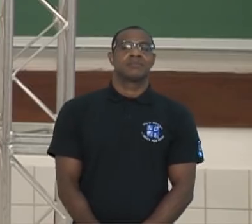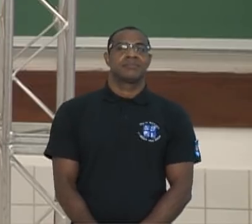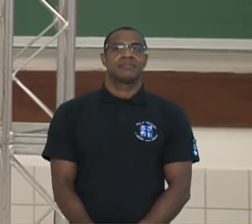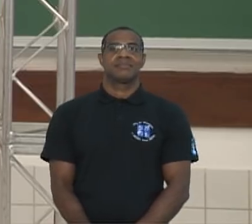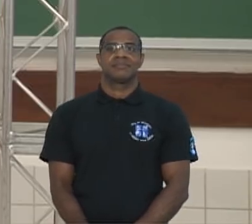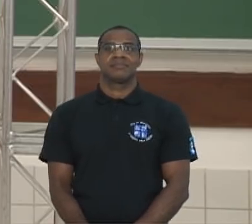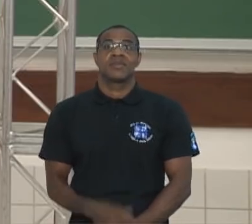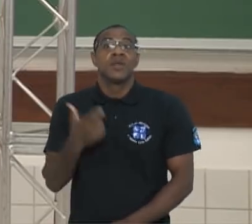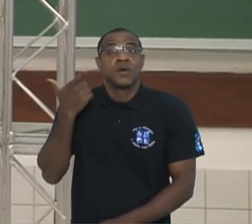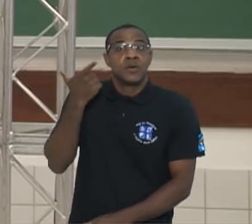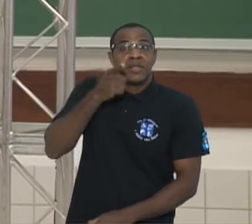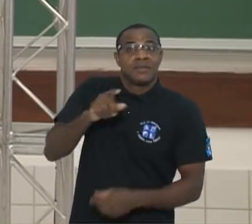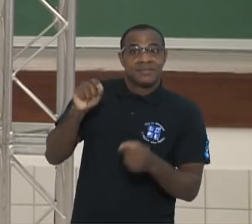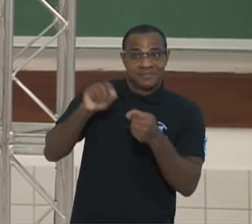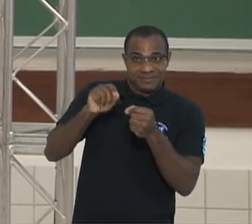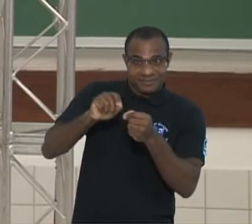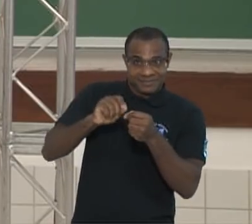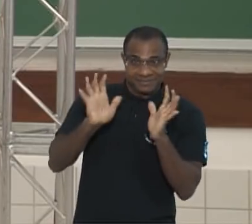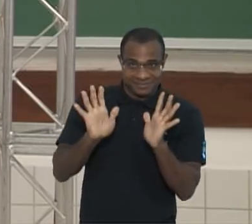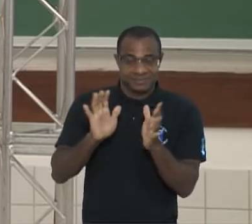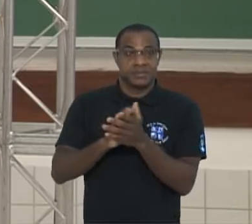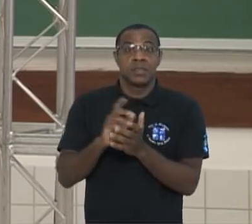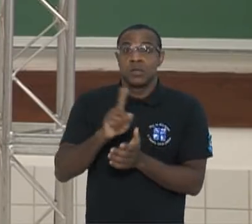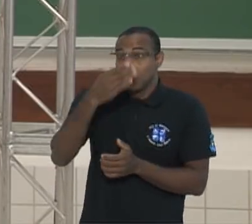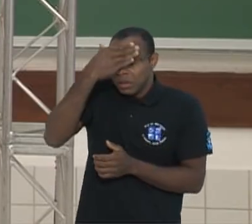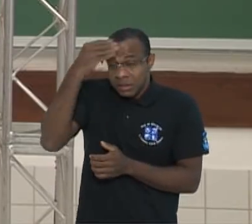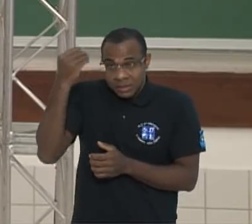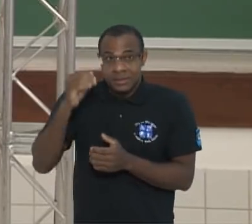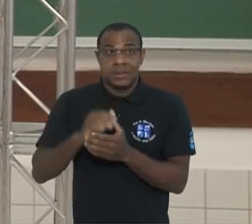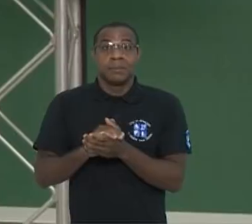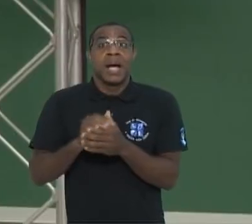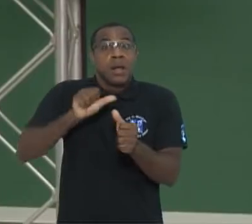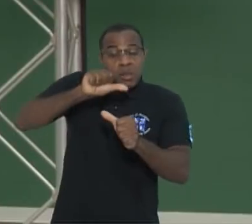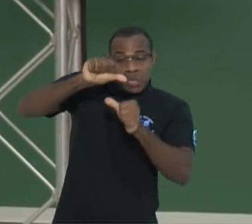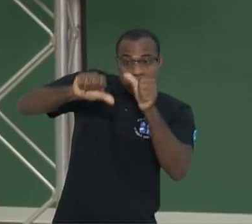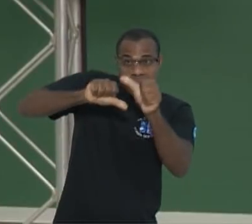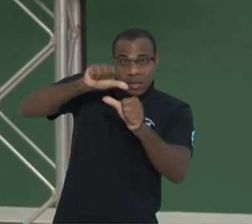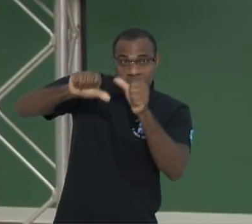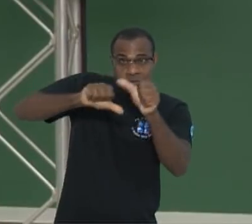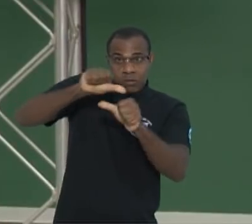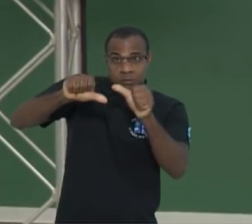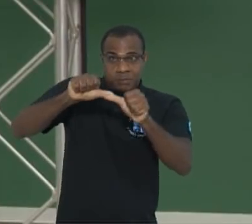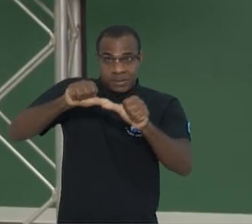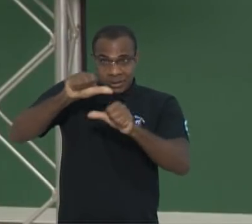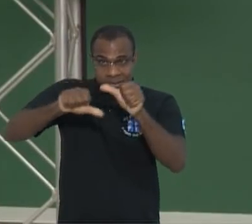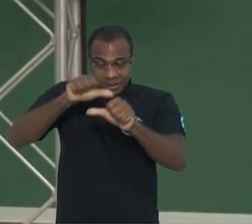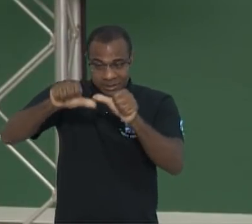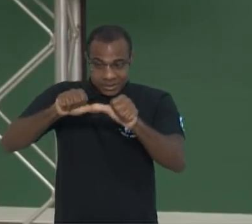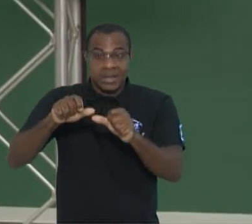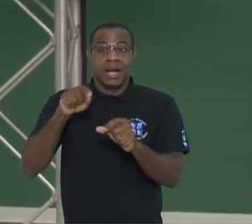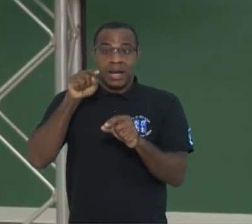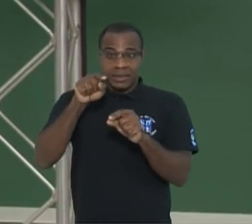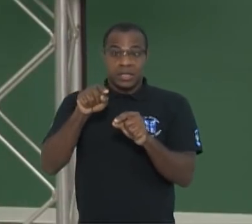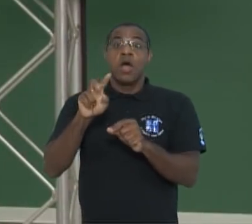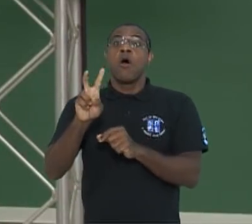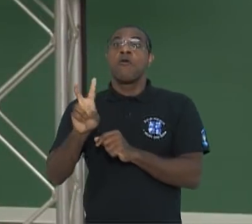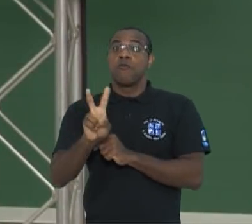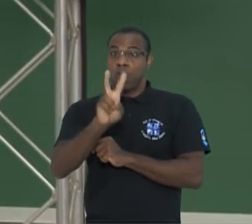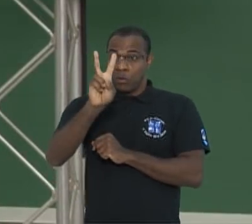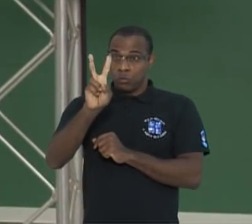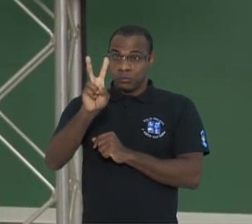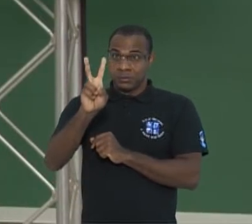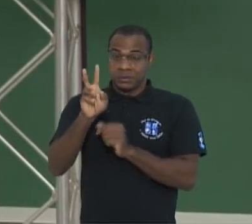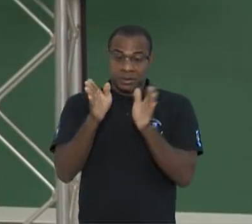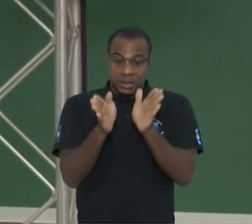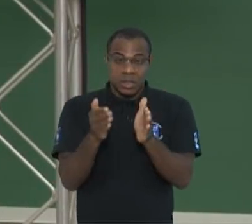Daí, conseguiram? Vamos ver? Então não esqueçam, hein? Para transformar dentro das unidades medida de volume, né, que é cúbico,